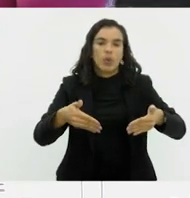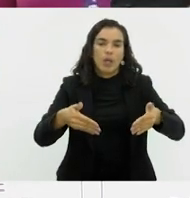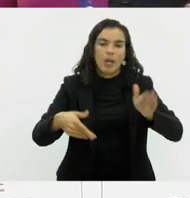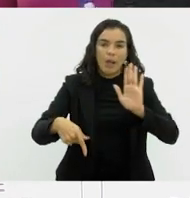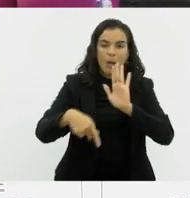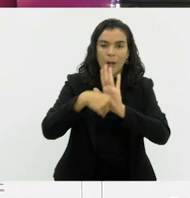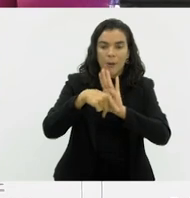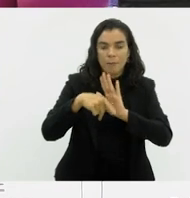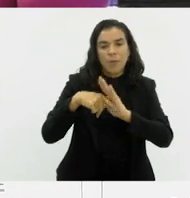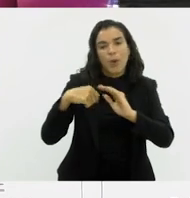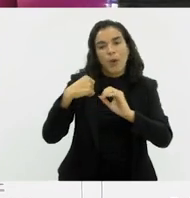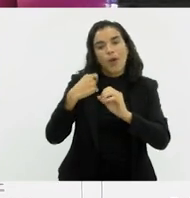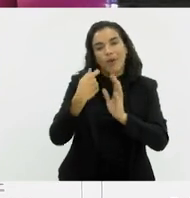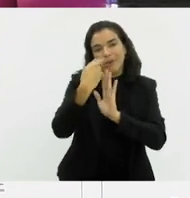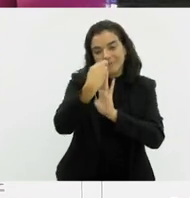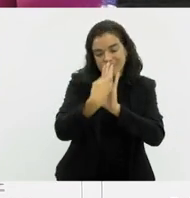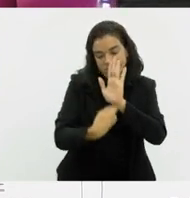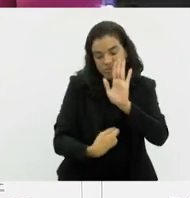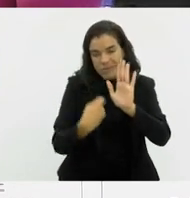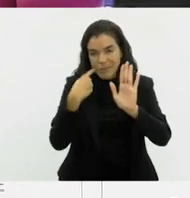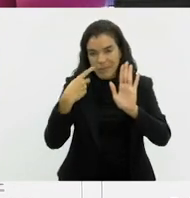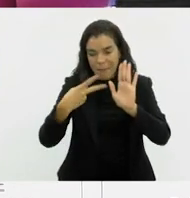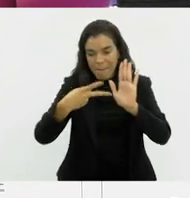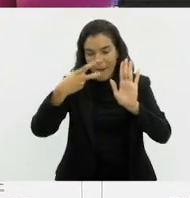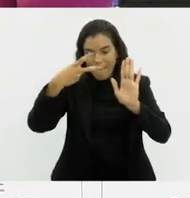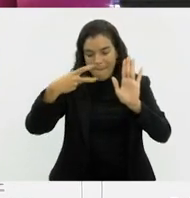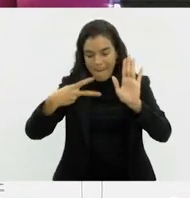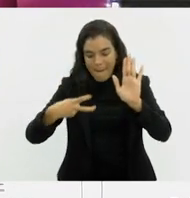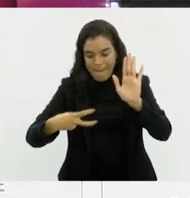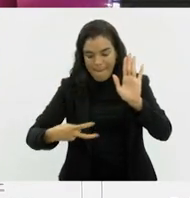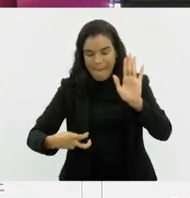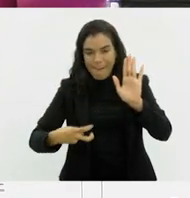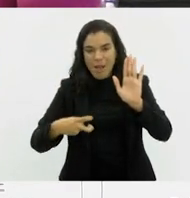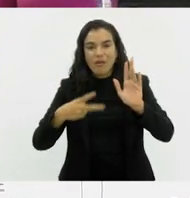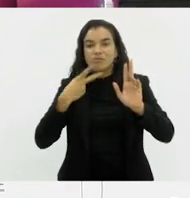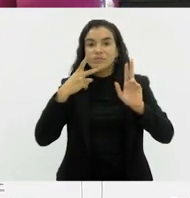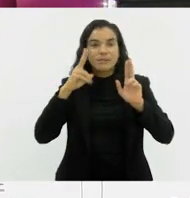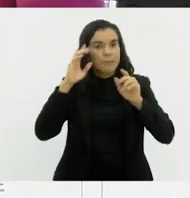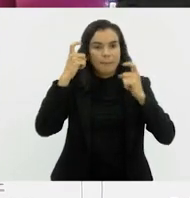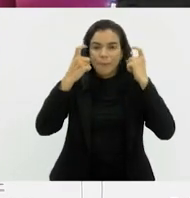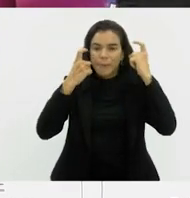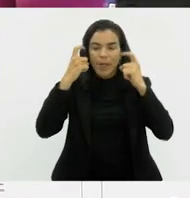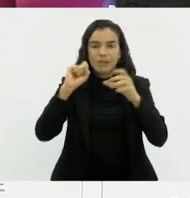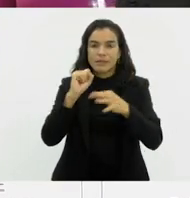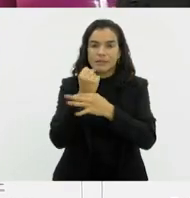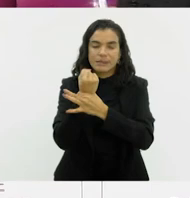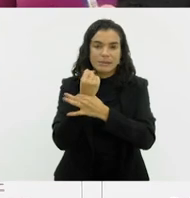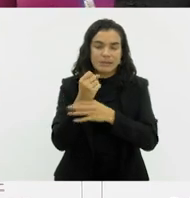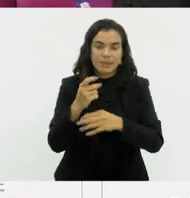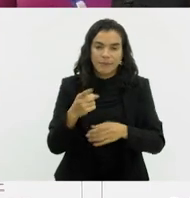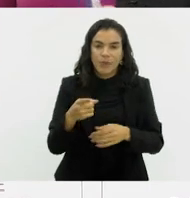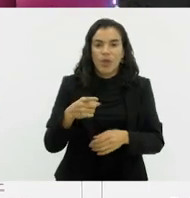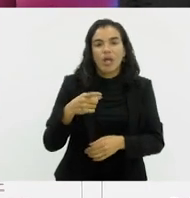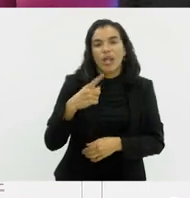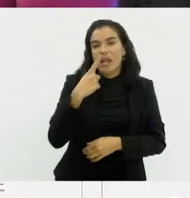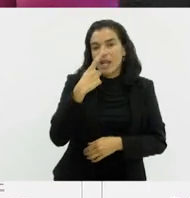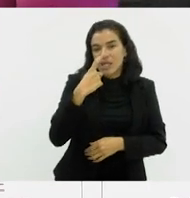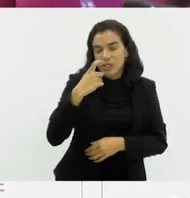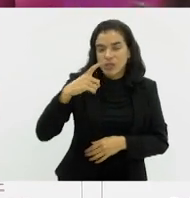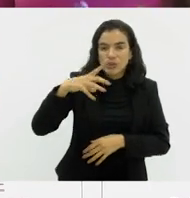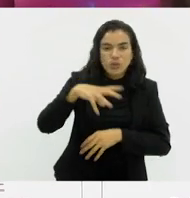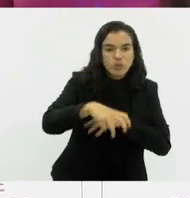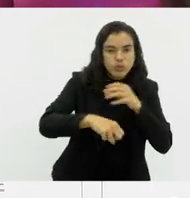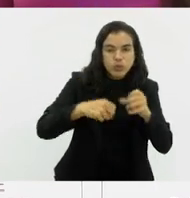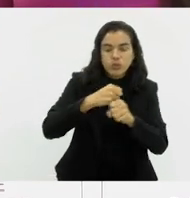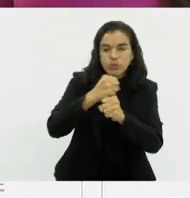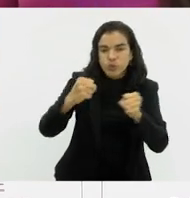própria construção do texto, vocês vão ver que é sempre voltado para a questão da segurança. Prover serviços de coleta de lixo, infectante